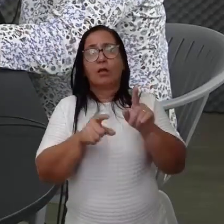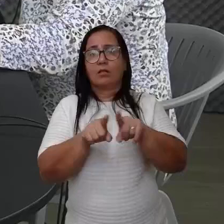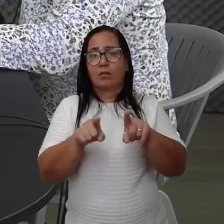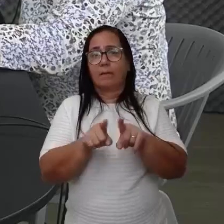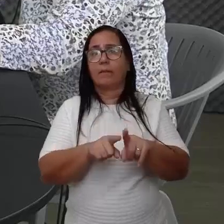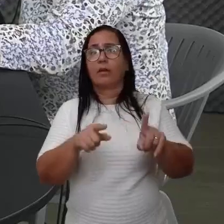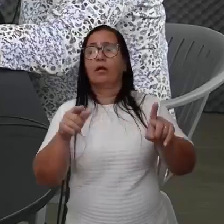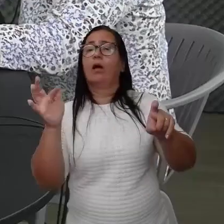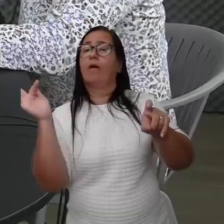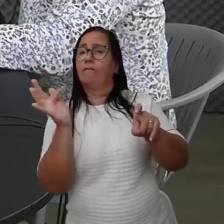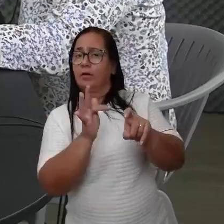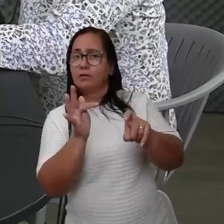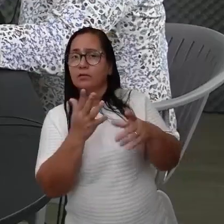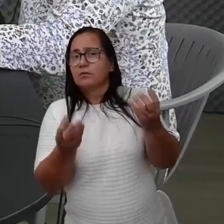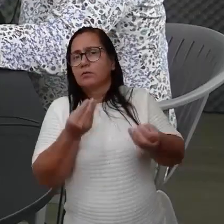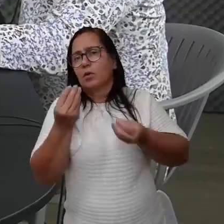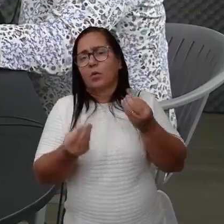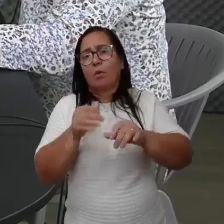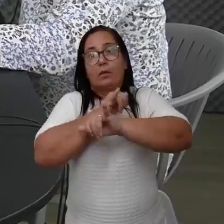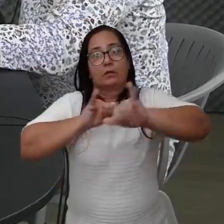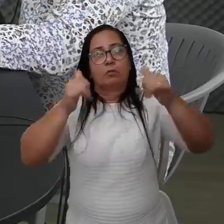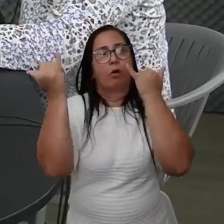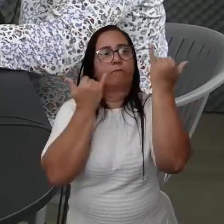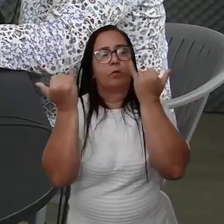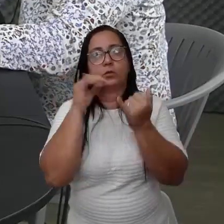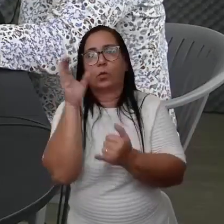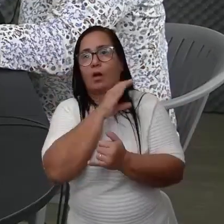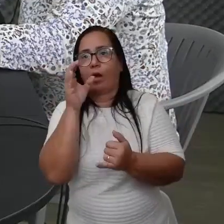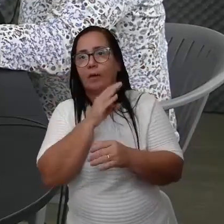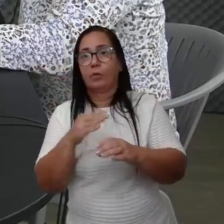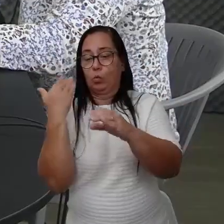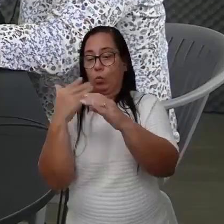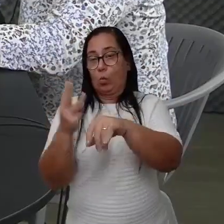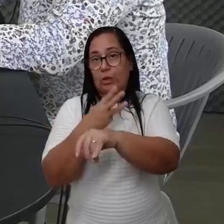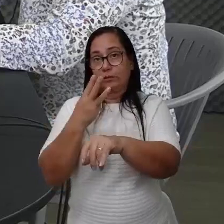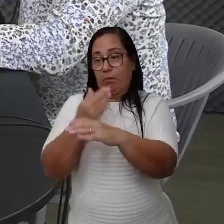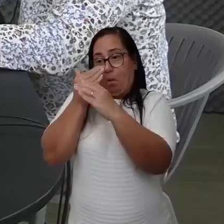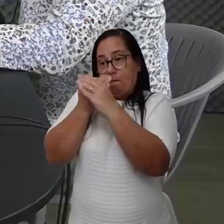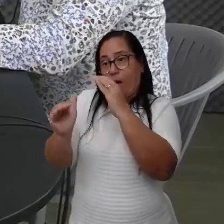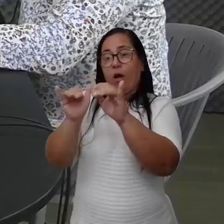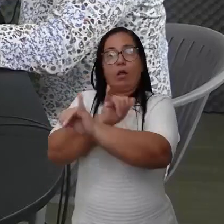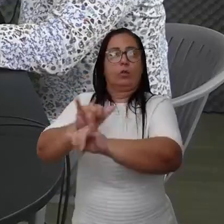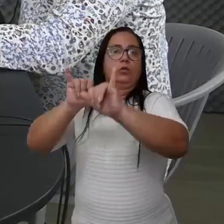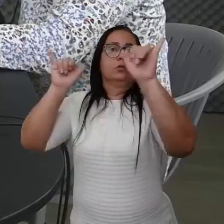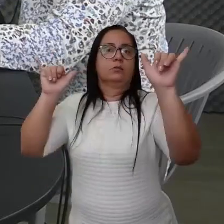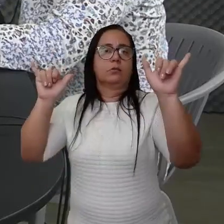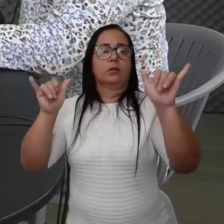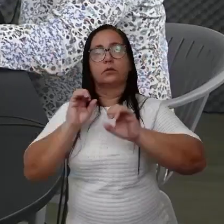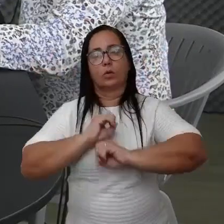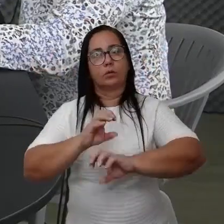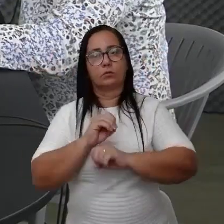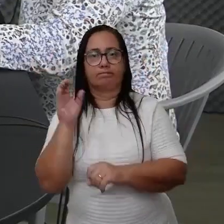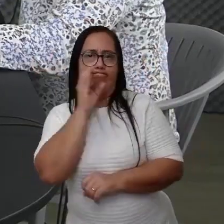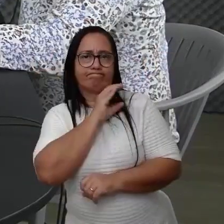de transmissão da informação, porque tudo é muito rápido, é uma mensagem no WhatsApp que se transforma em notícia. Então, a educação midiática